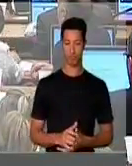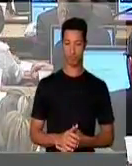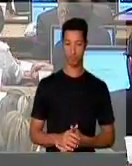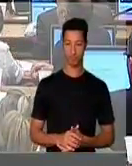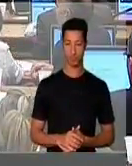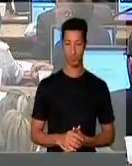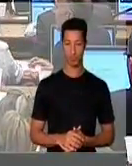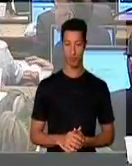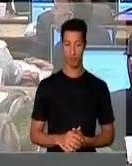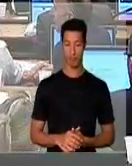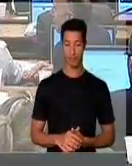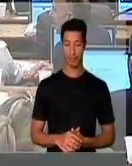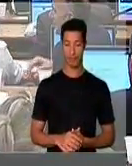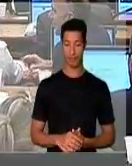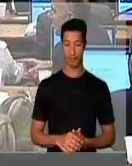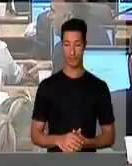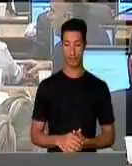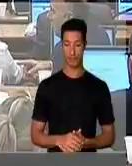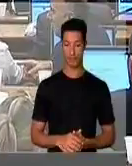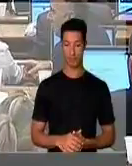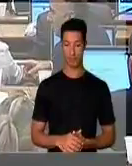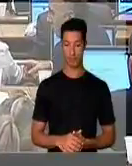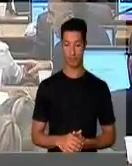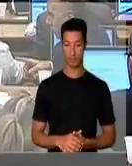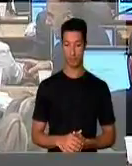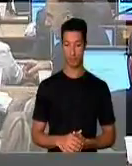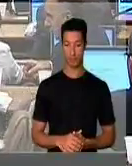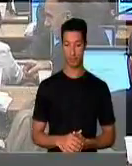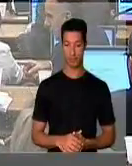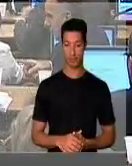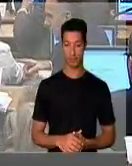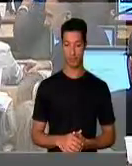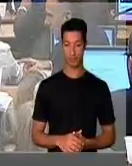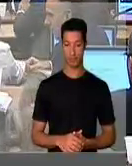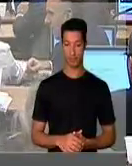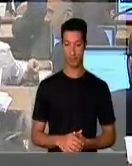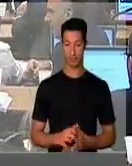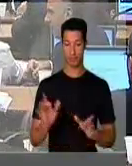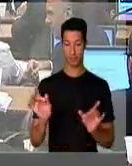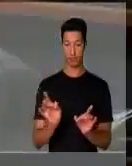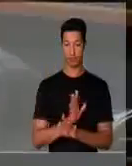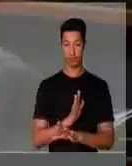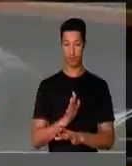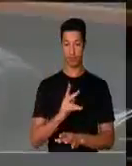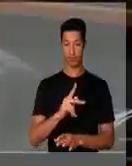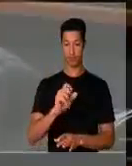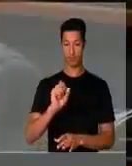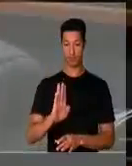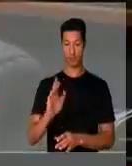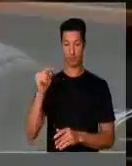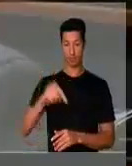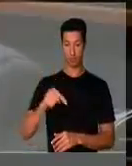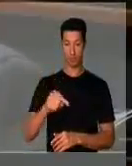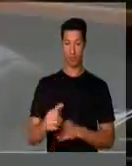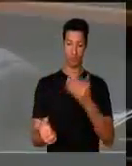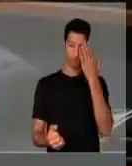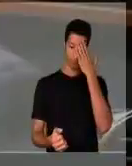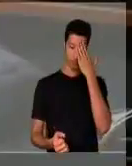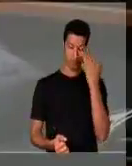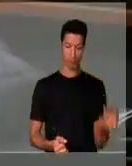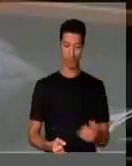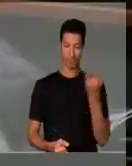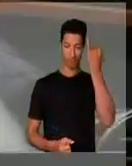desta relação. Em um minuto. Concluí, claro, Vossa Excelência. Sabe os 4 minutos. Concluindo, o PSB aqui sabe